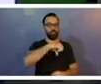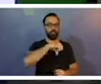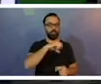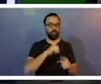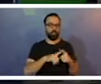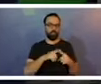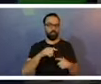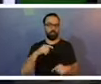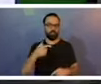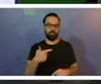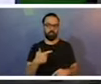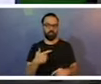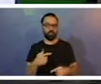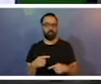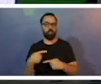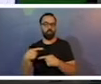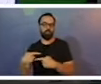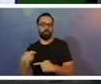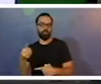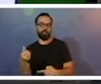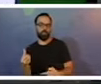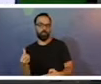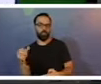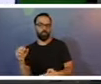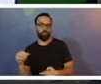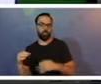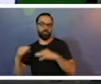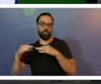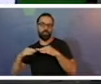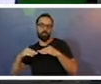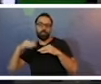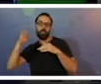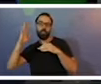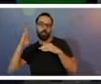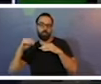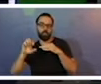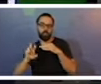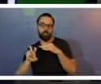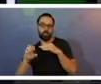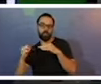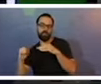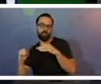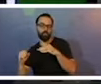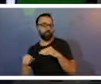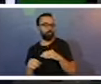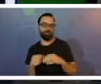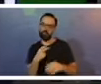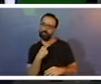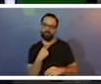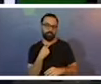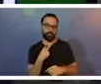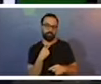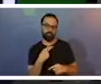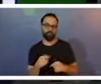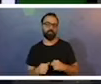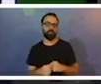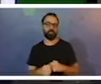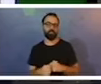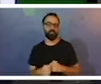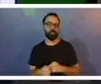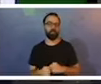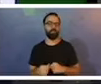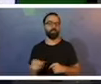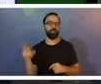a 63, é maior do que 58. Então, eu não posso utilizar esse, ok? Eu vou